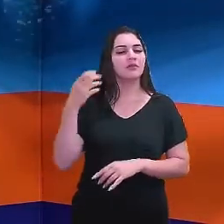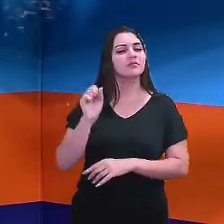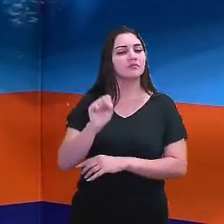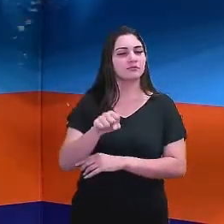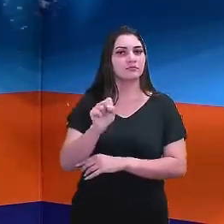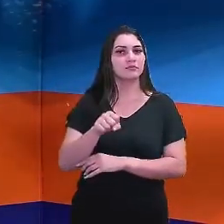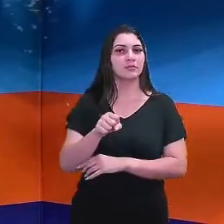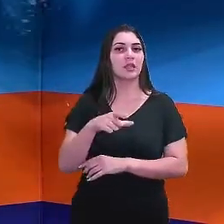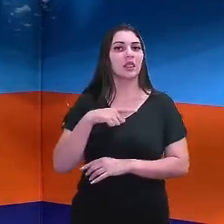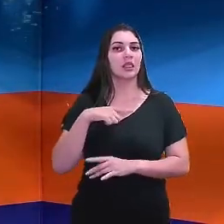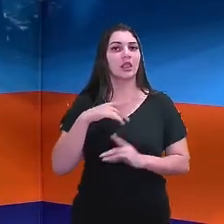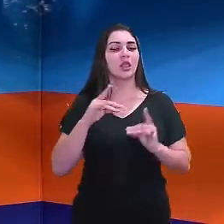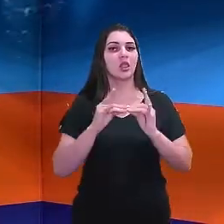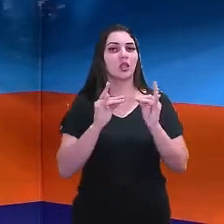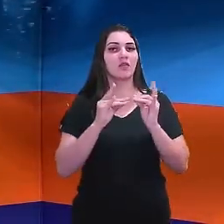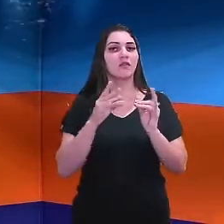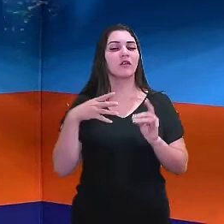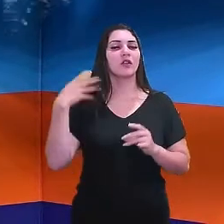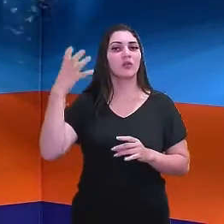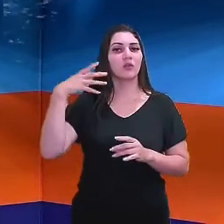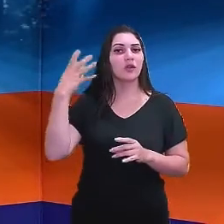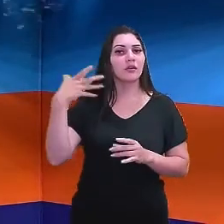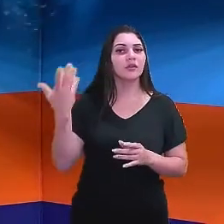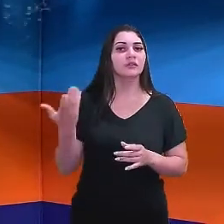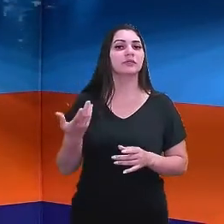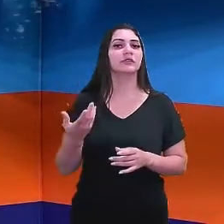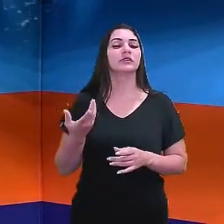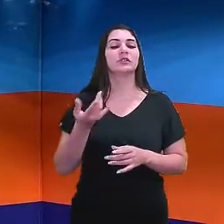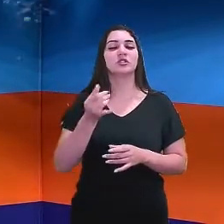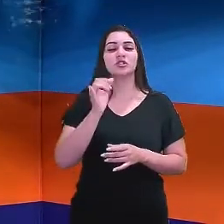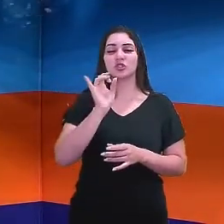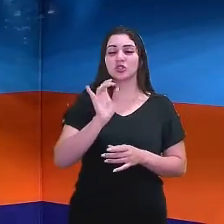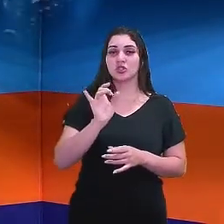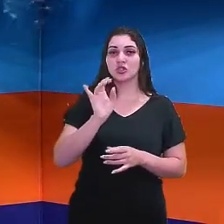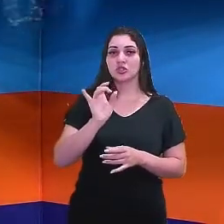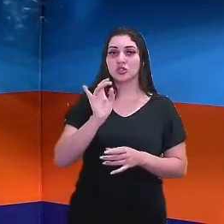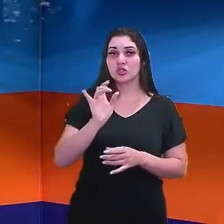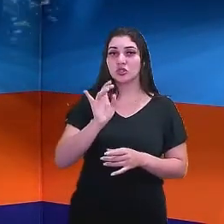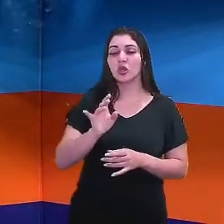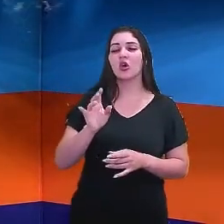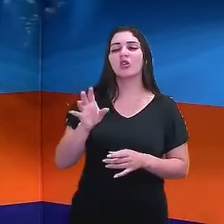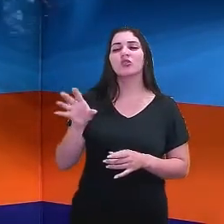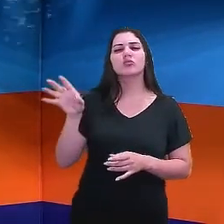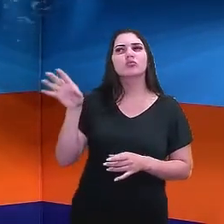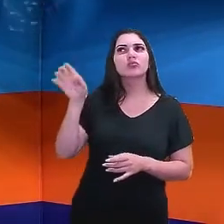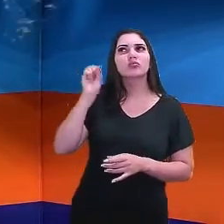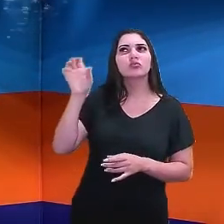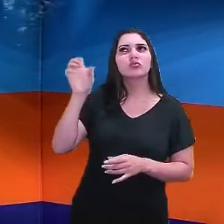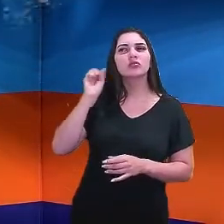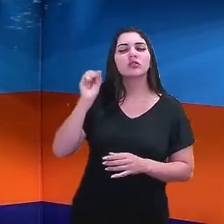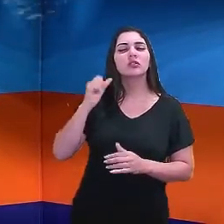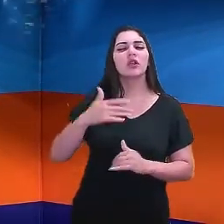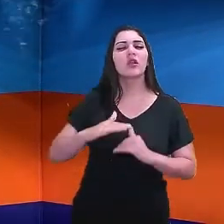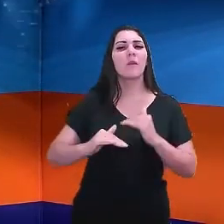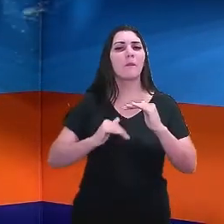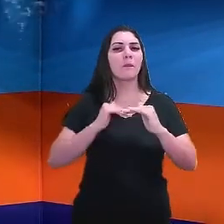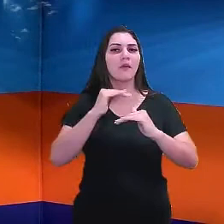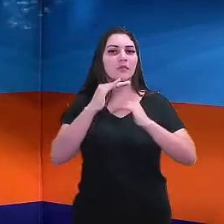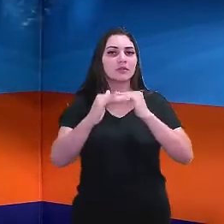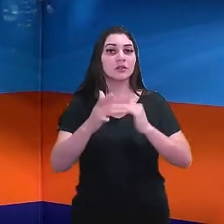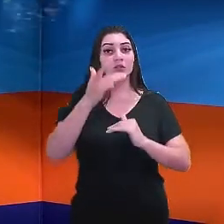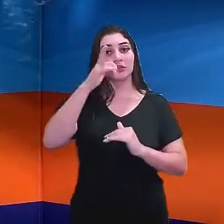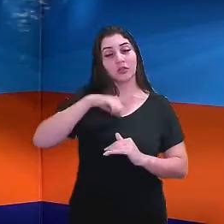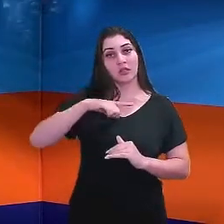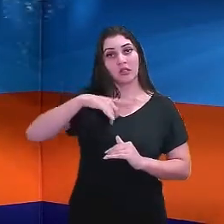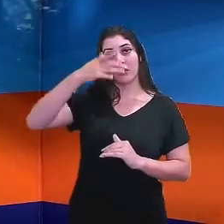Se passava-se novelas no rádio, eram as novelas audiovisual, se escutava os áudios e era um processo suas criações. Tinha uma